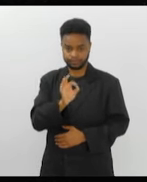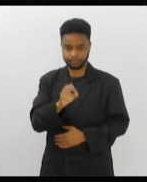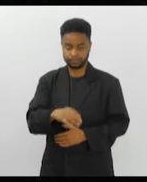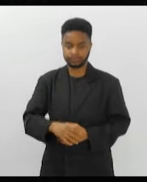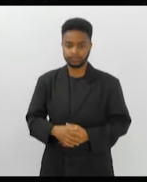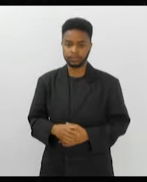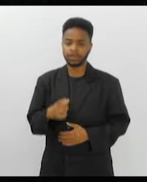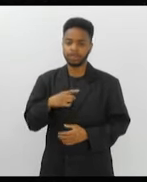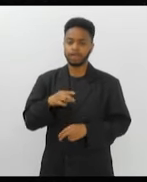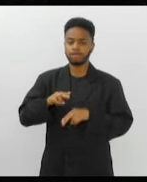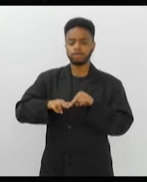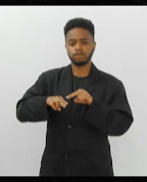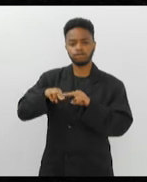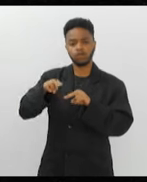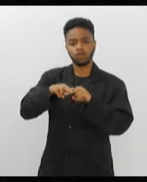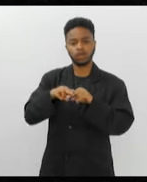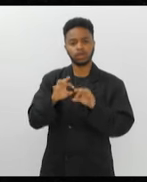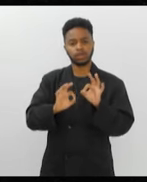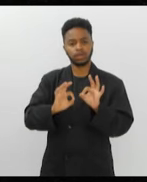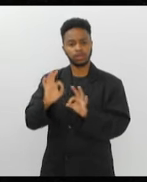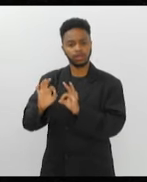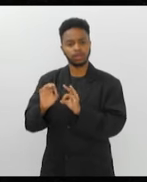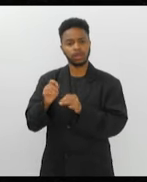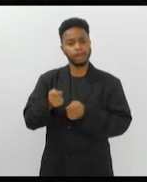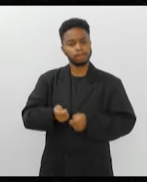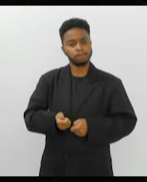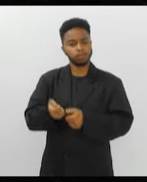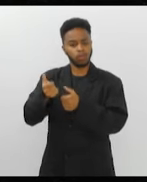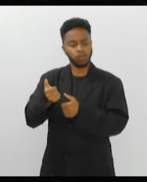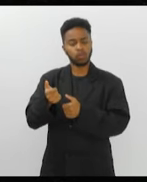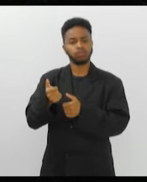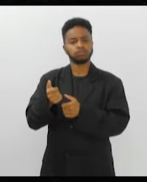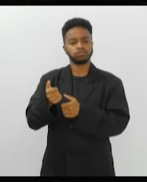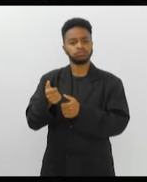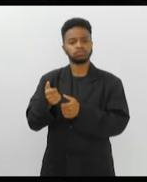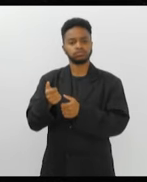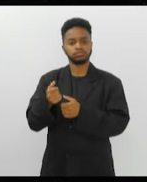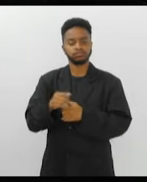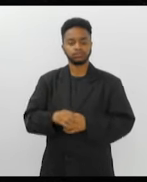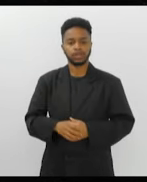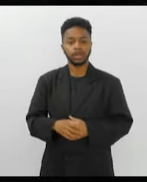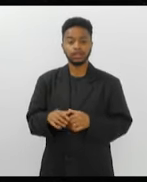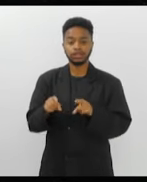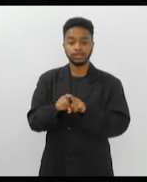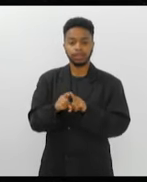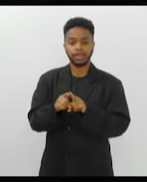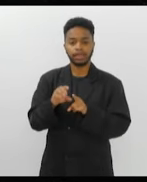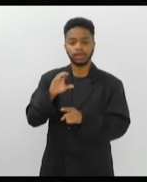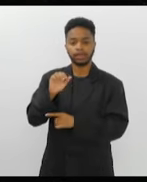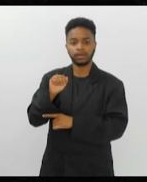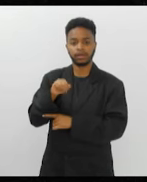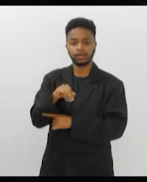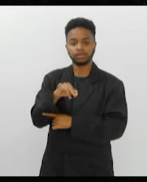Muitas fogueiras, muitos fogos de artifícios, muita